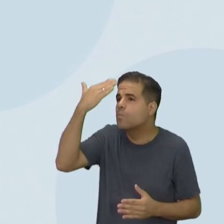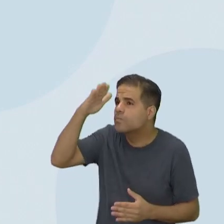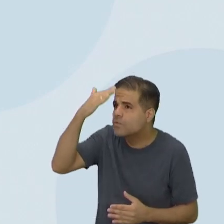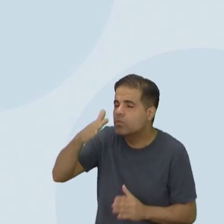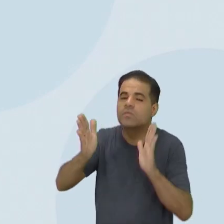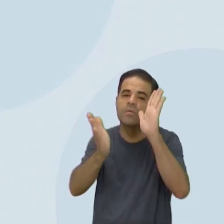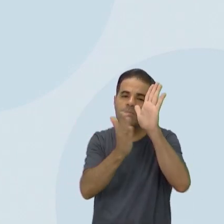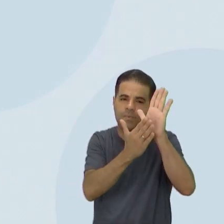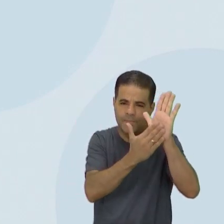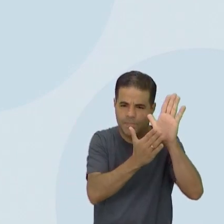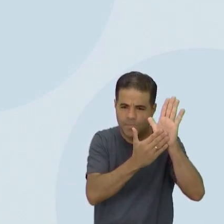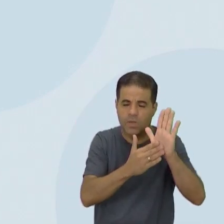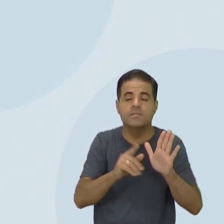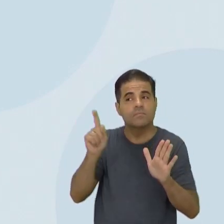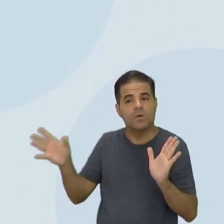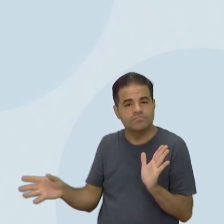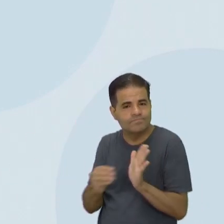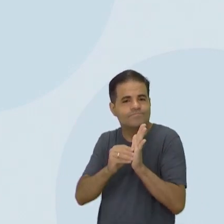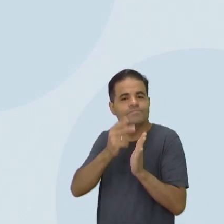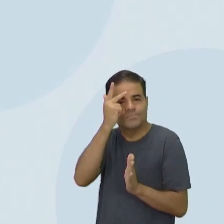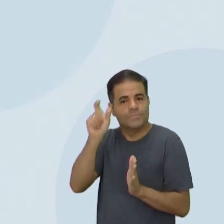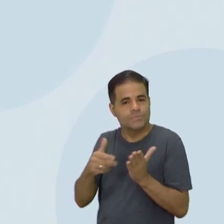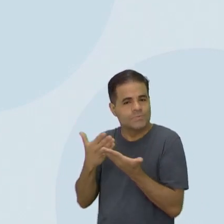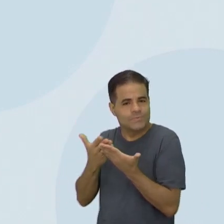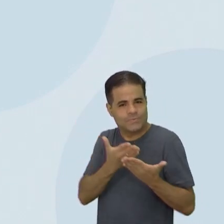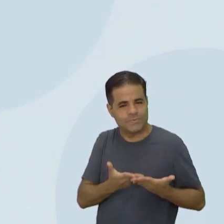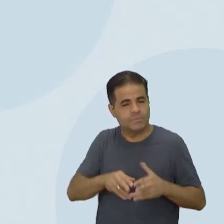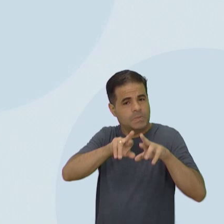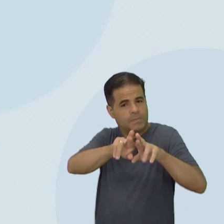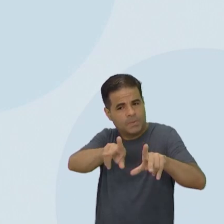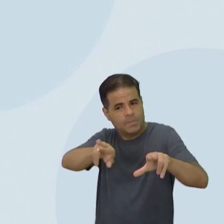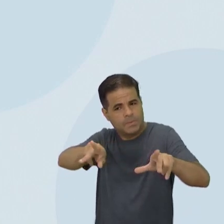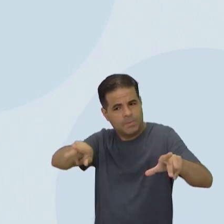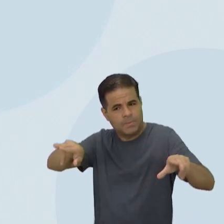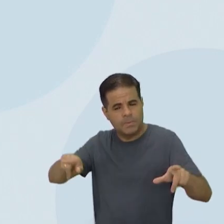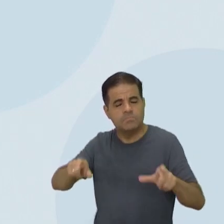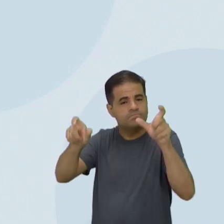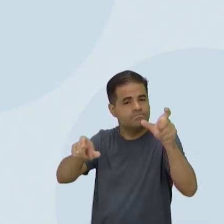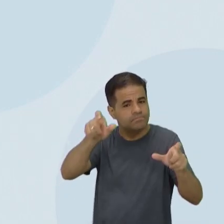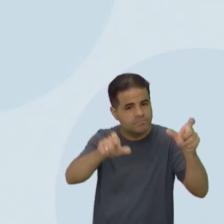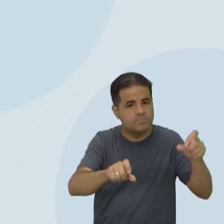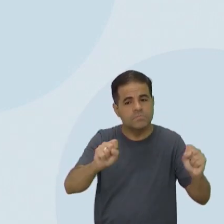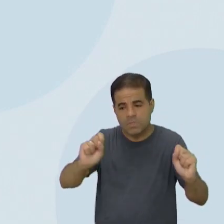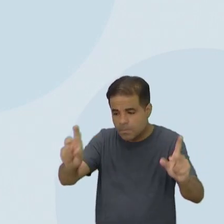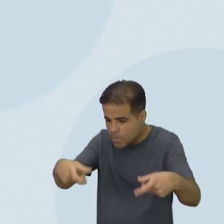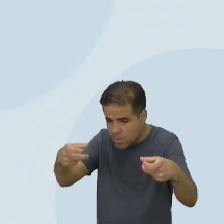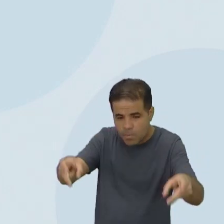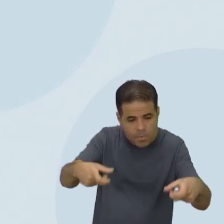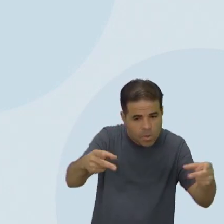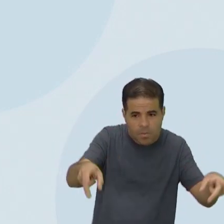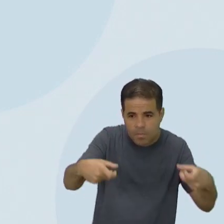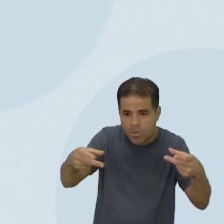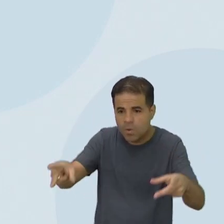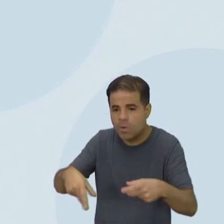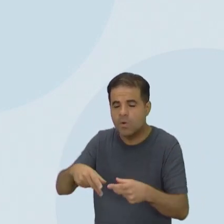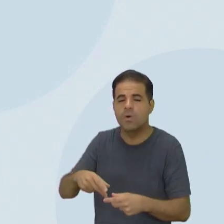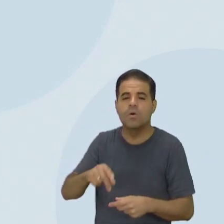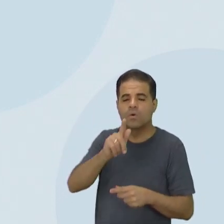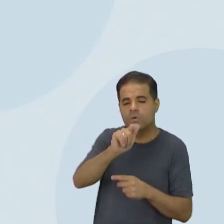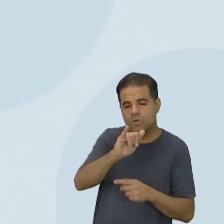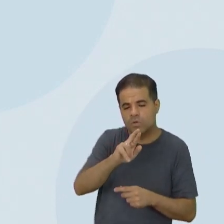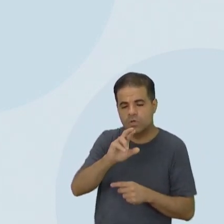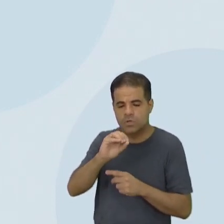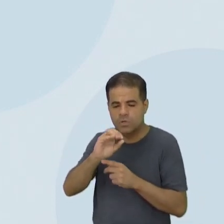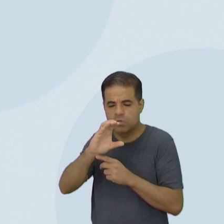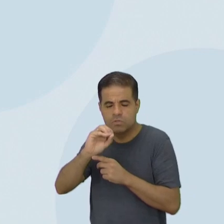da proposta, pois coloca o estudante em diversas estações para que explorem a funcionalidade do